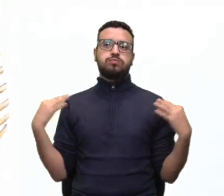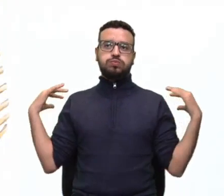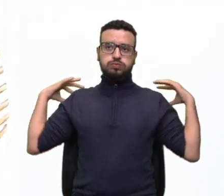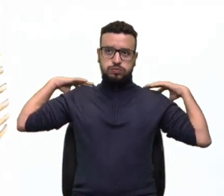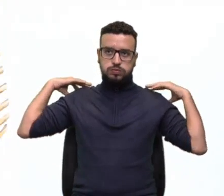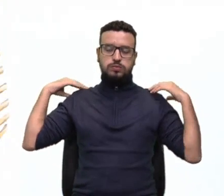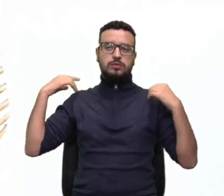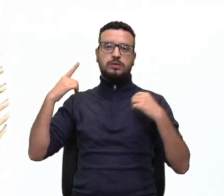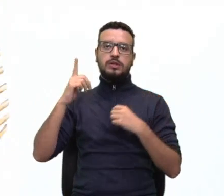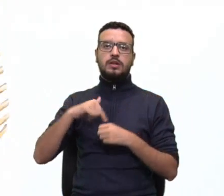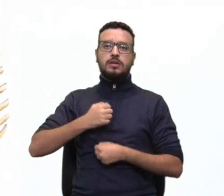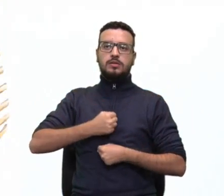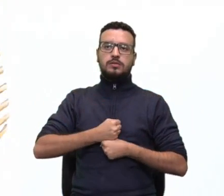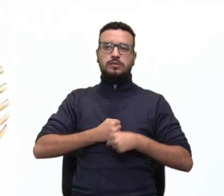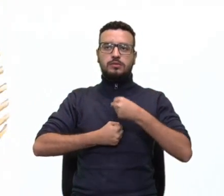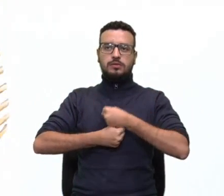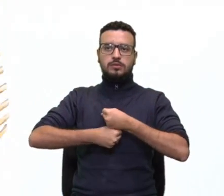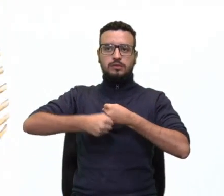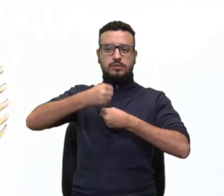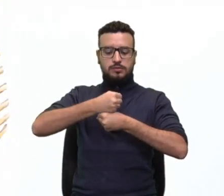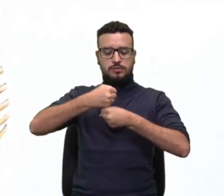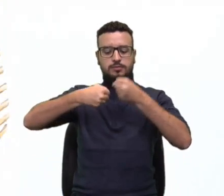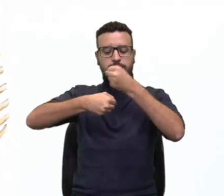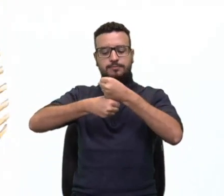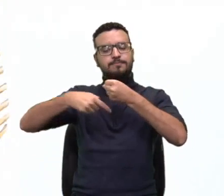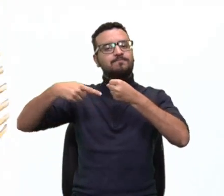são articulações importantíssimas do tipo cartilaginosa.